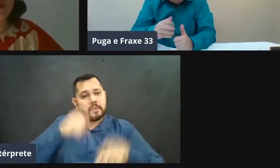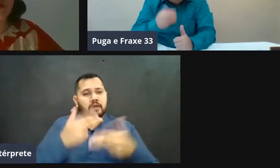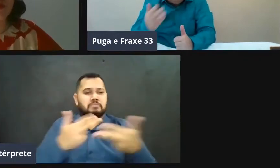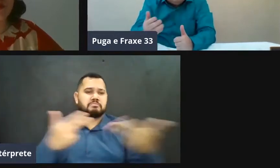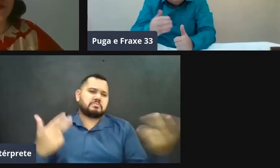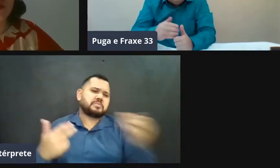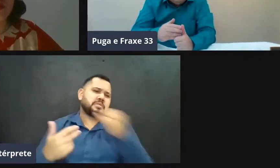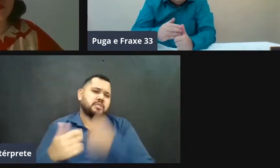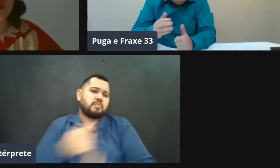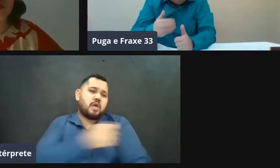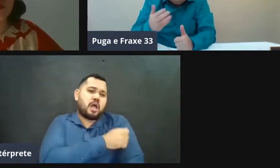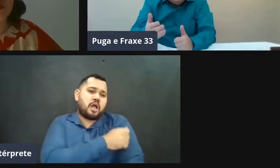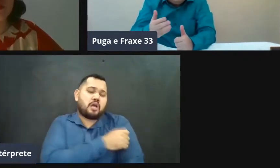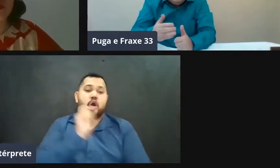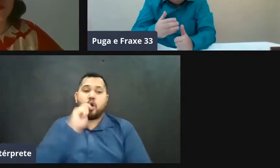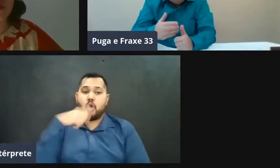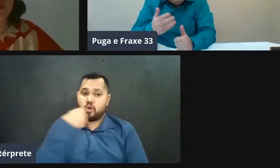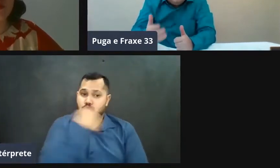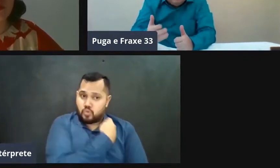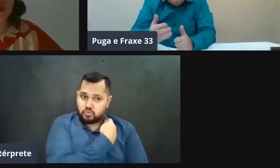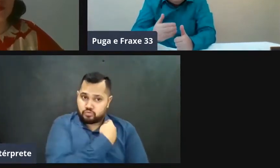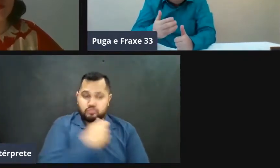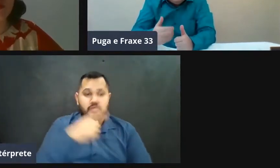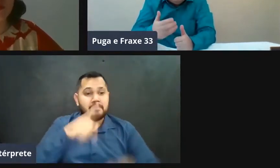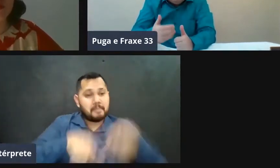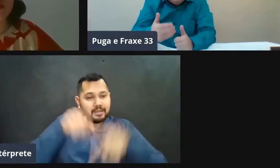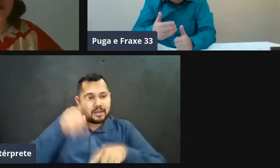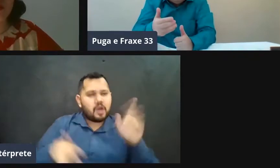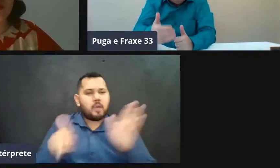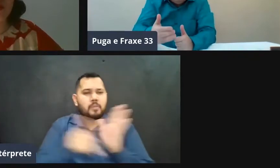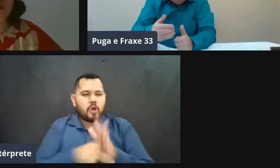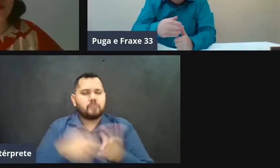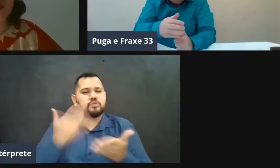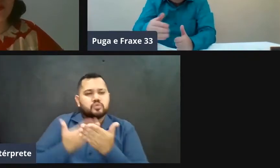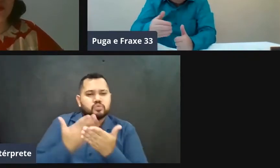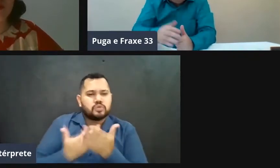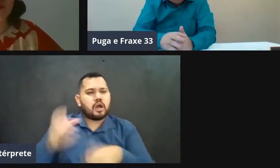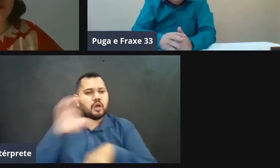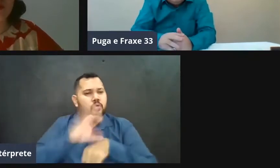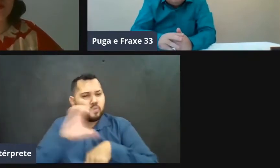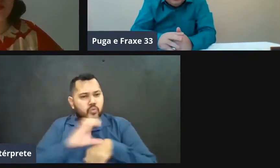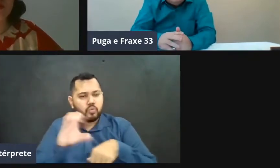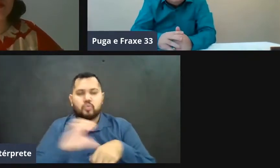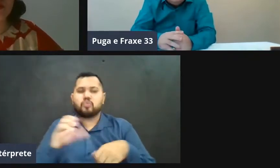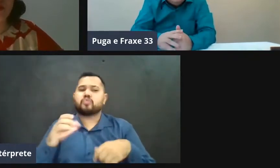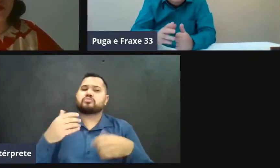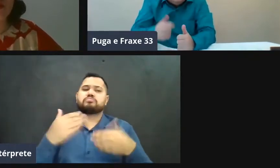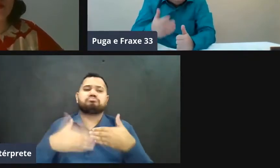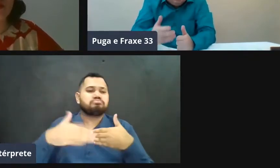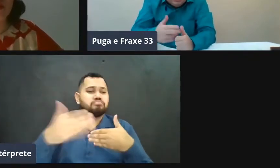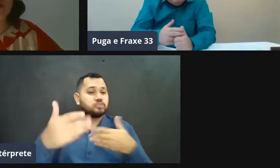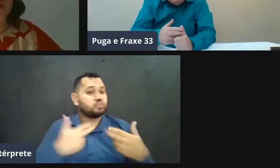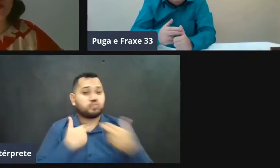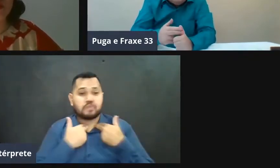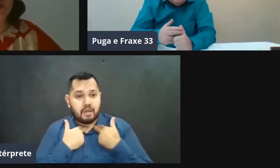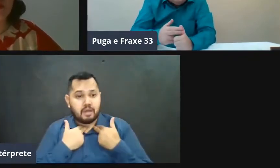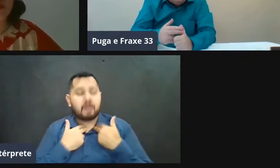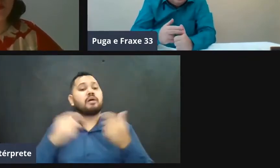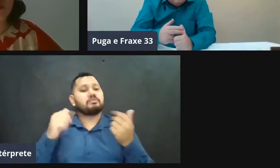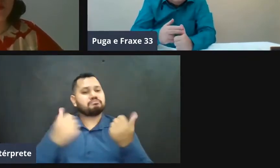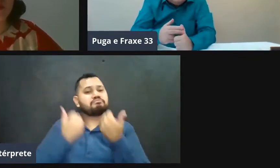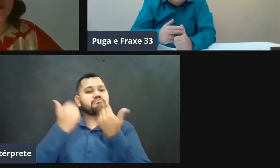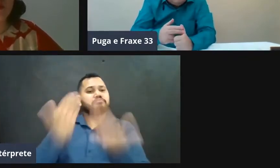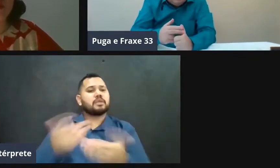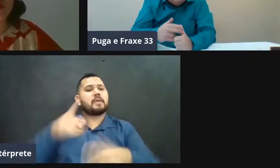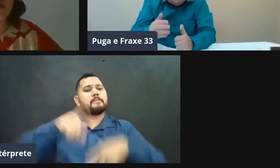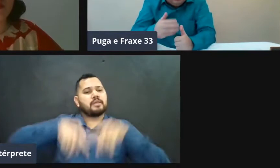exemplo, alunos da Odonto, que não tinham acesso aos equipamentos para que pudessem fazer as suas atividades práticas, eles puderam ter acesso